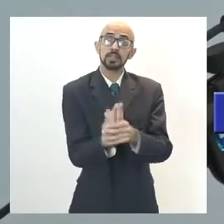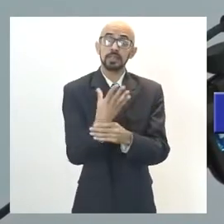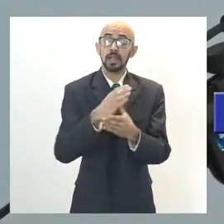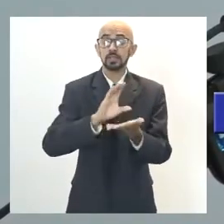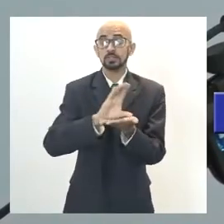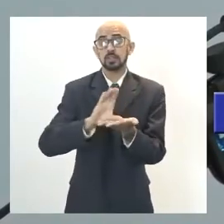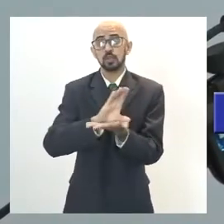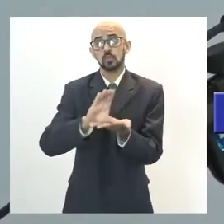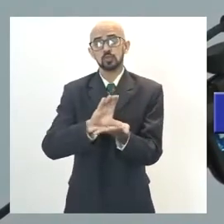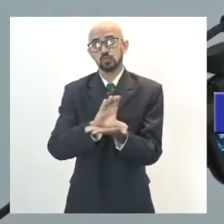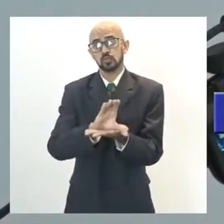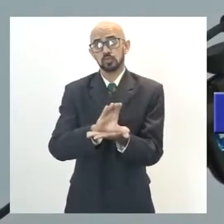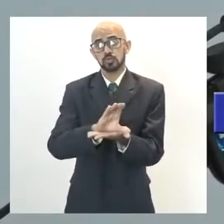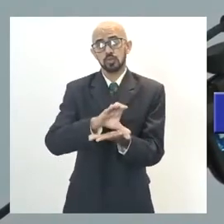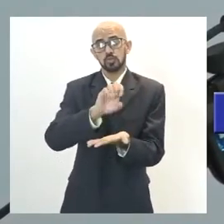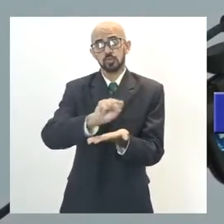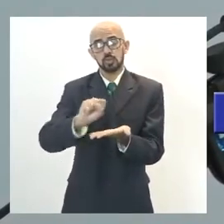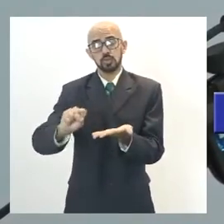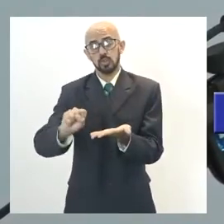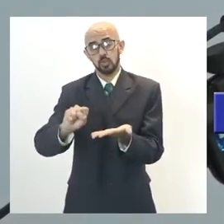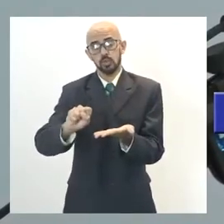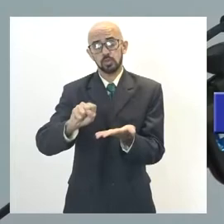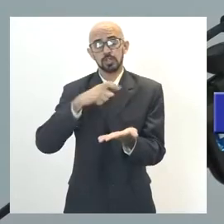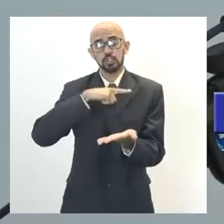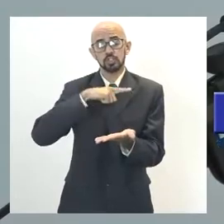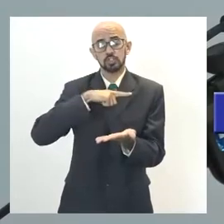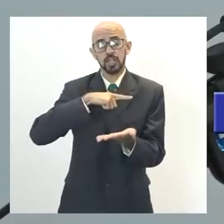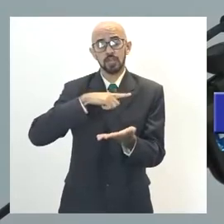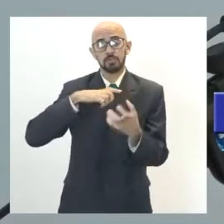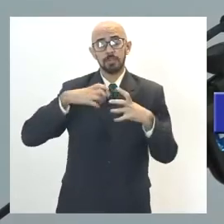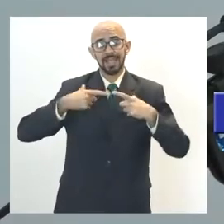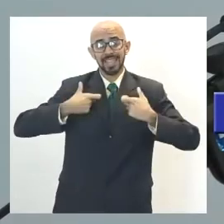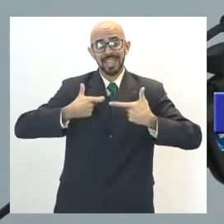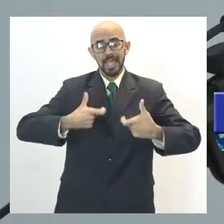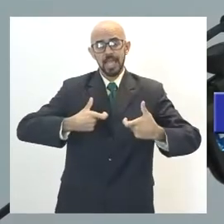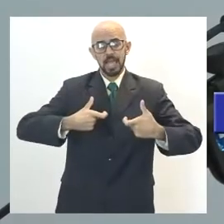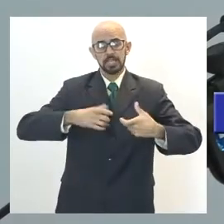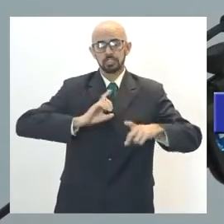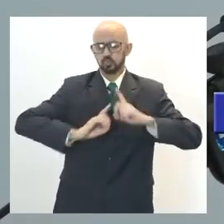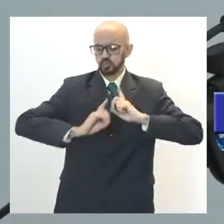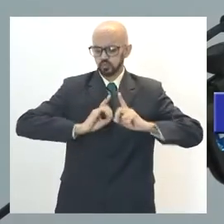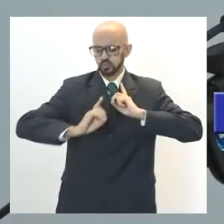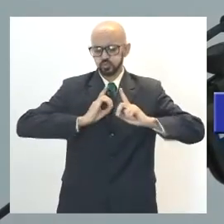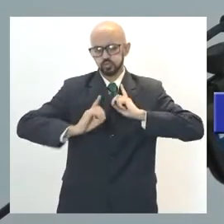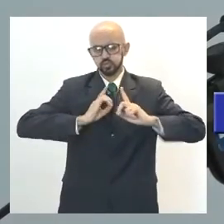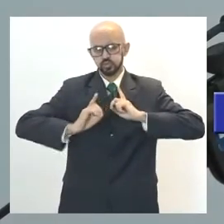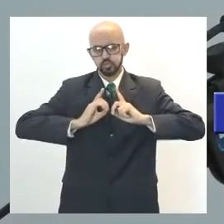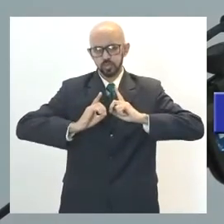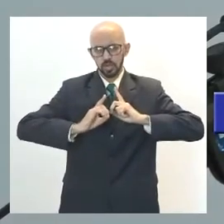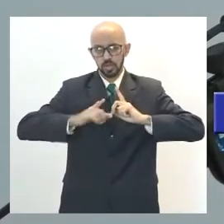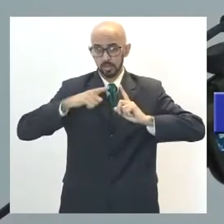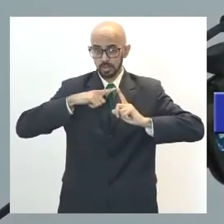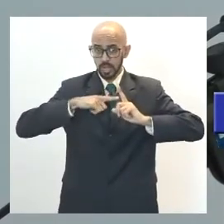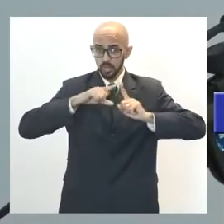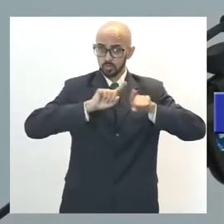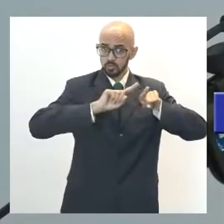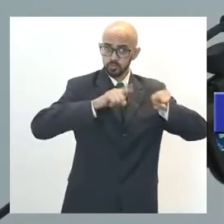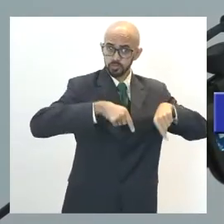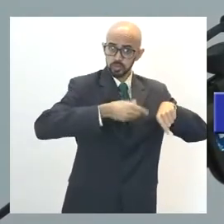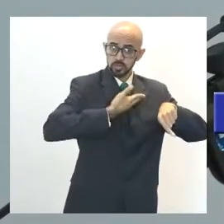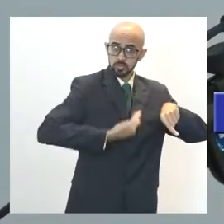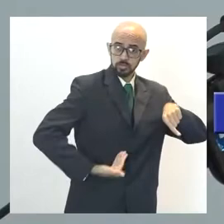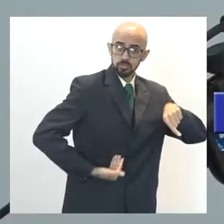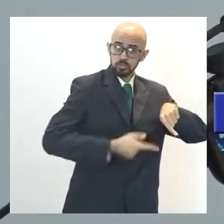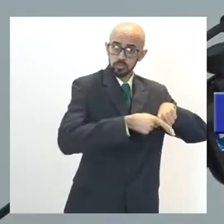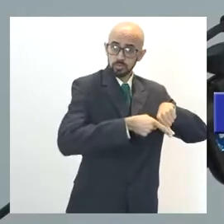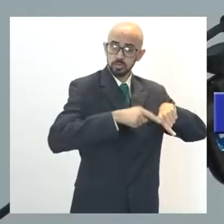88 nós temos uma guerra de narrativa onde os servidores públicos aos servidores públicos é